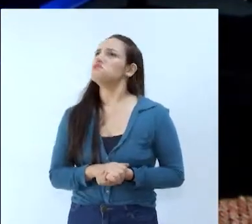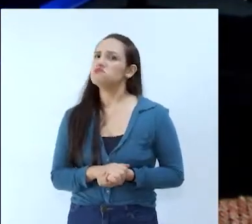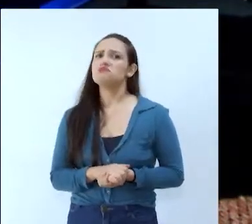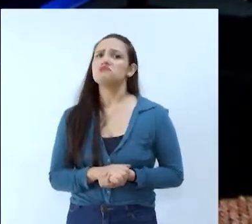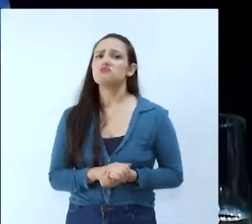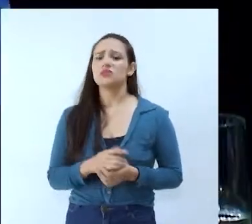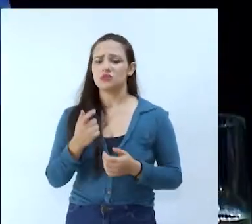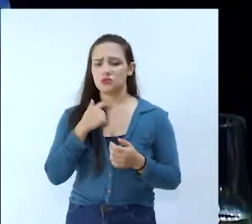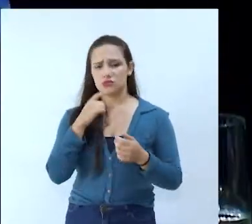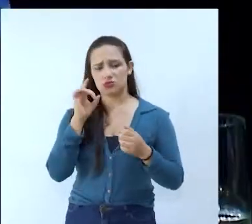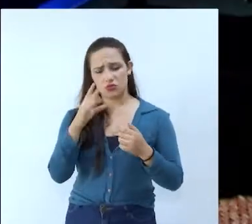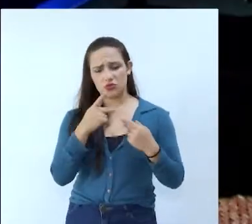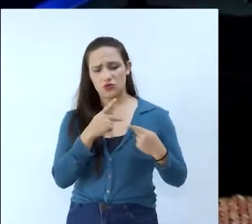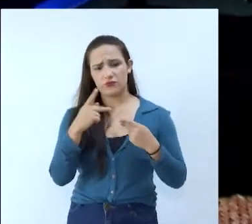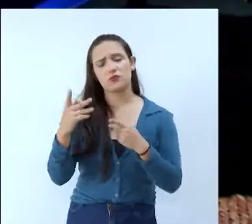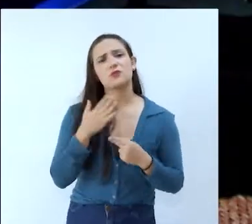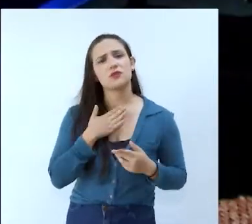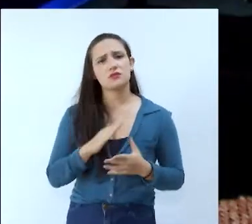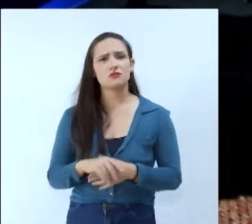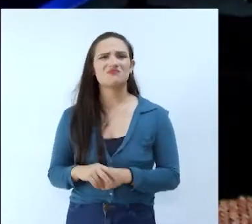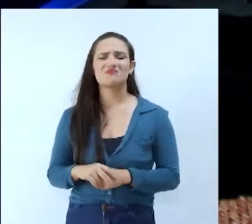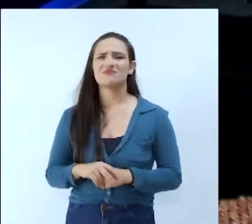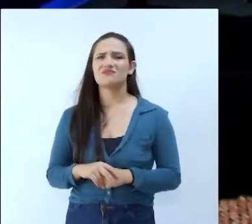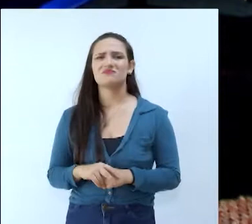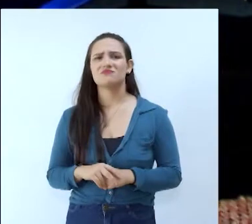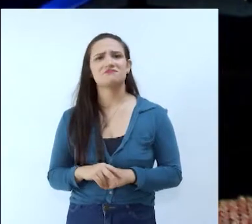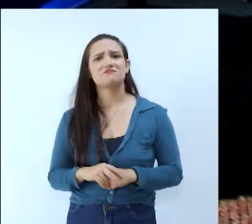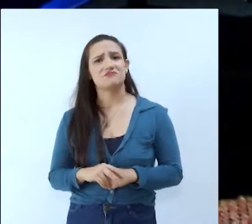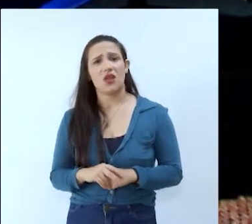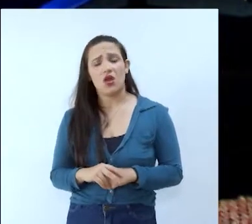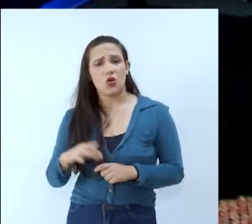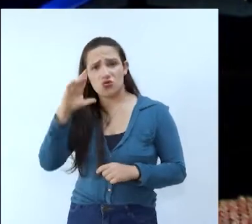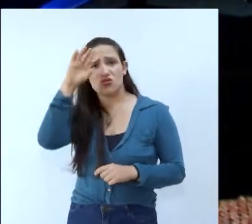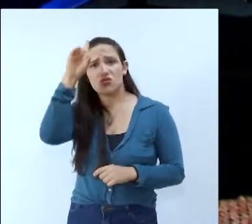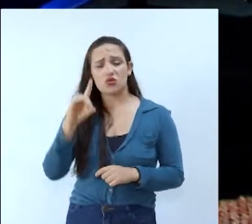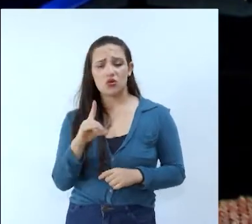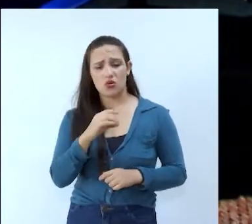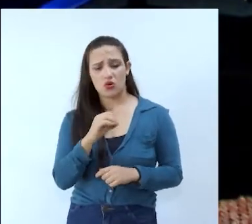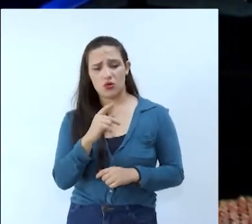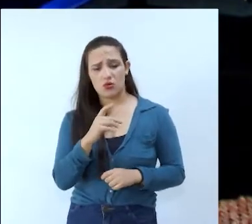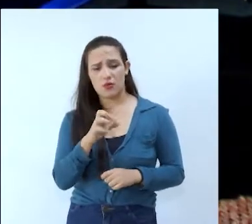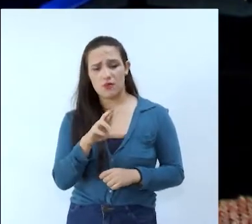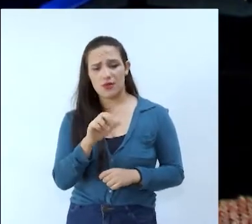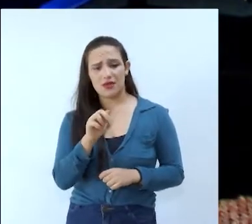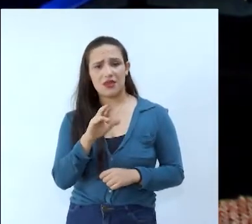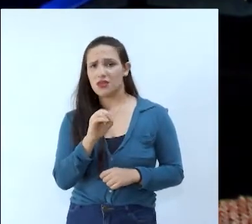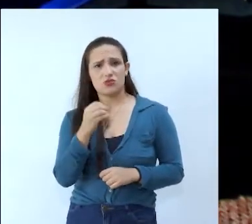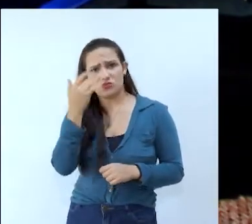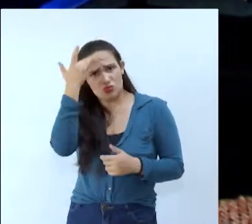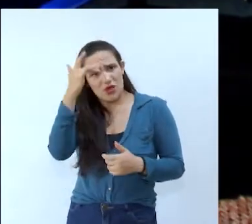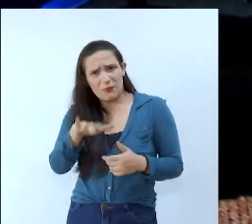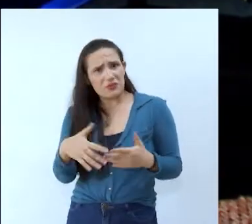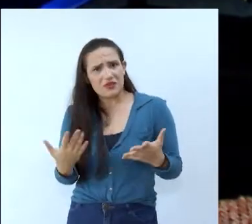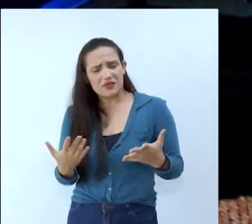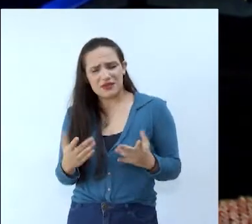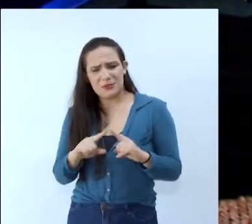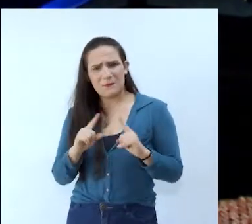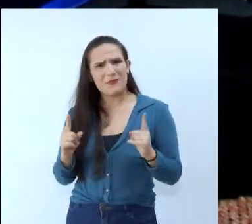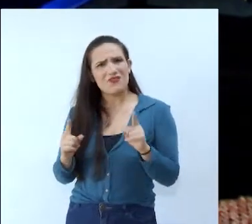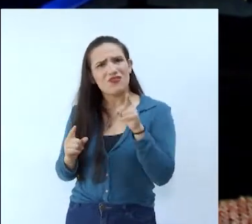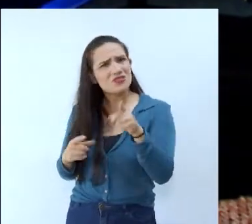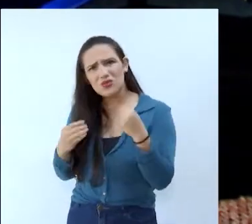sabe, cara. Fica mais você acaba se complicando, né? Mas foi legal. E você lembra quando é que foi o jogo? Eu sou operariano. Eu não lembro,